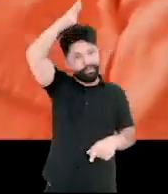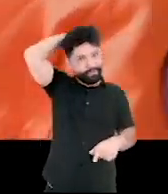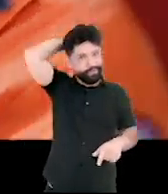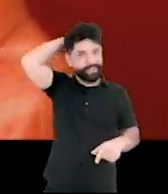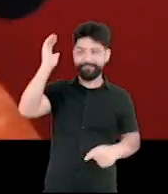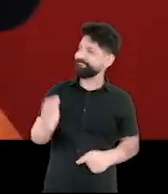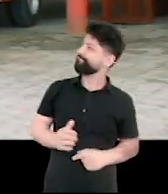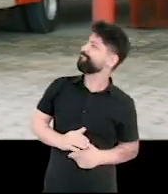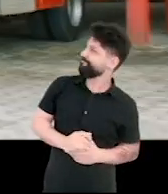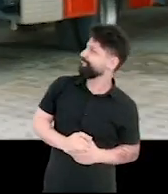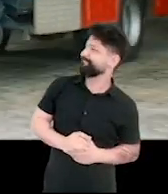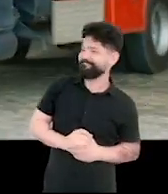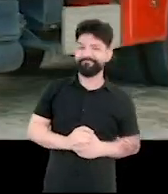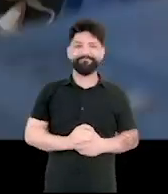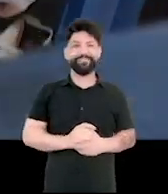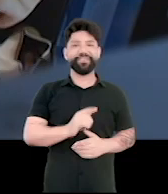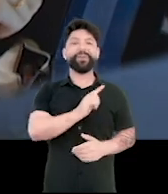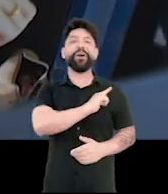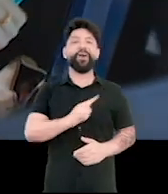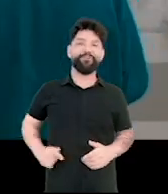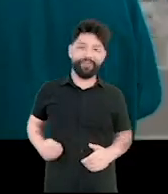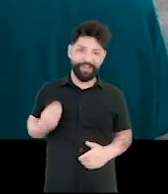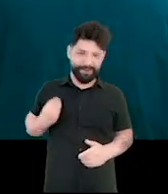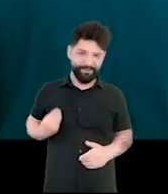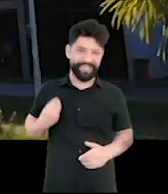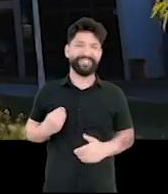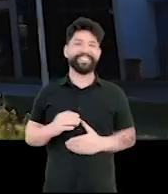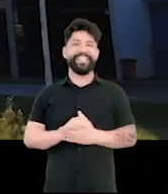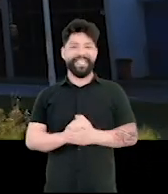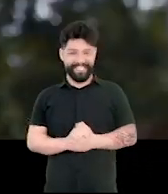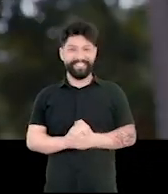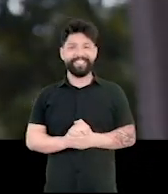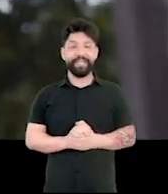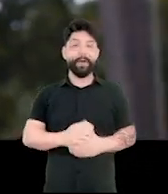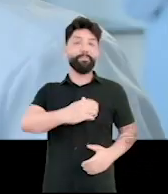Rodoviária e o Corpo de Bombeiros. É o governo